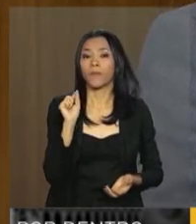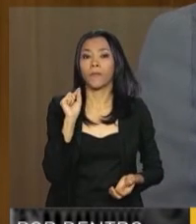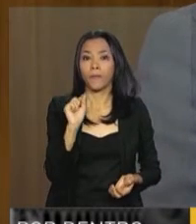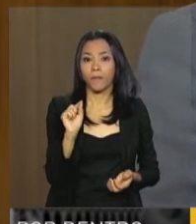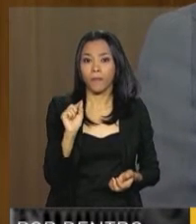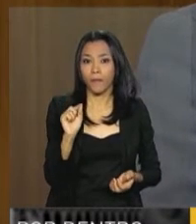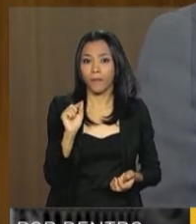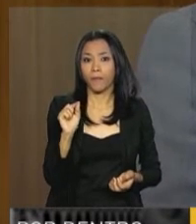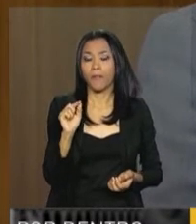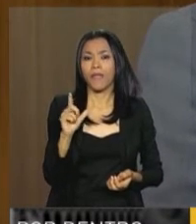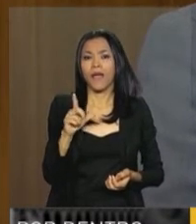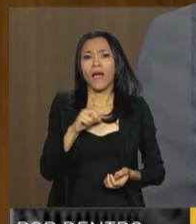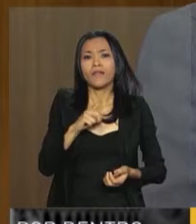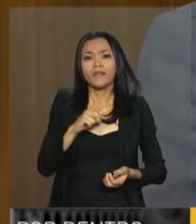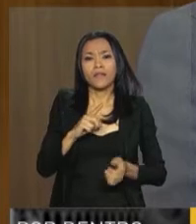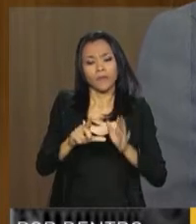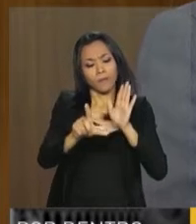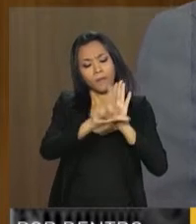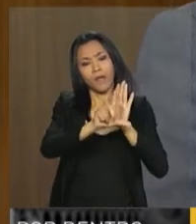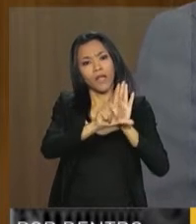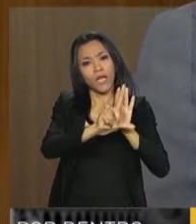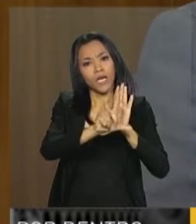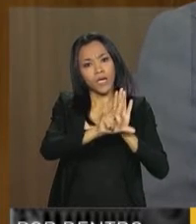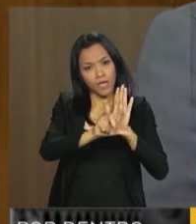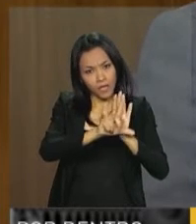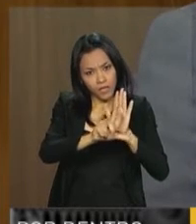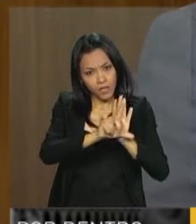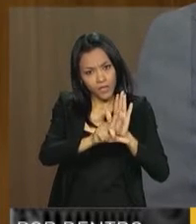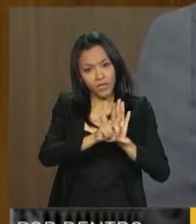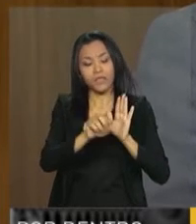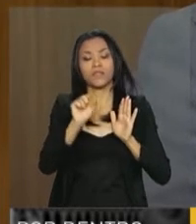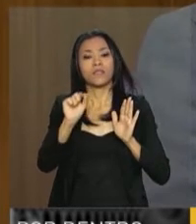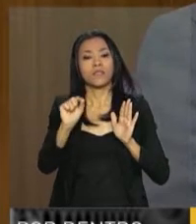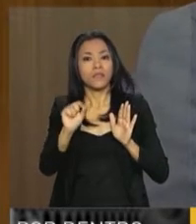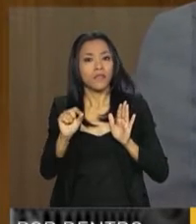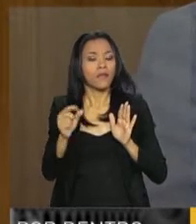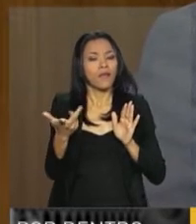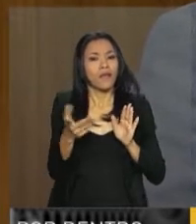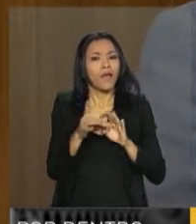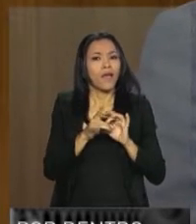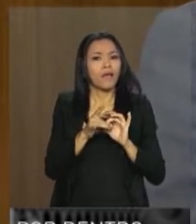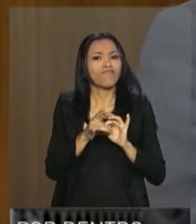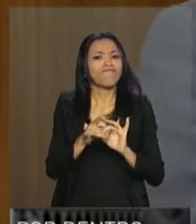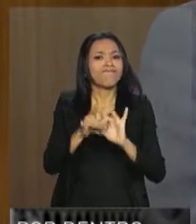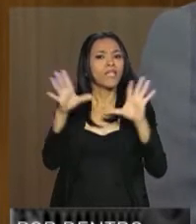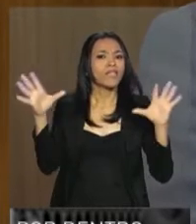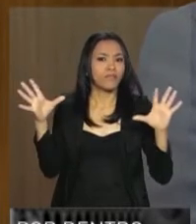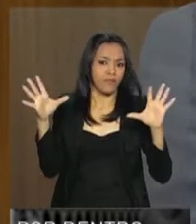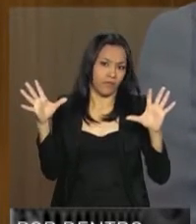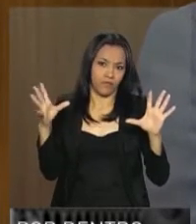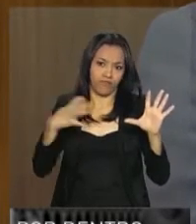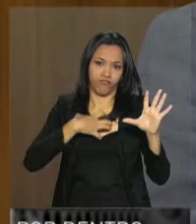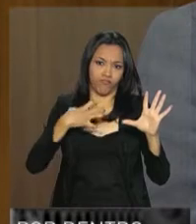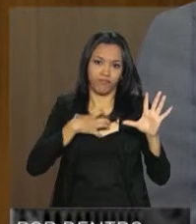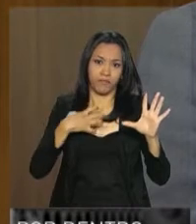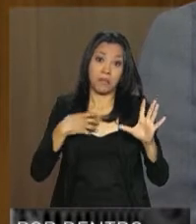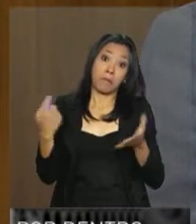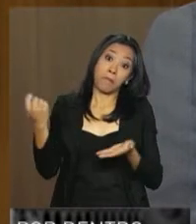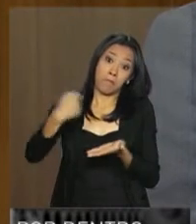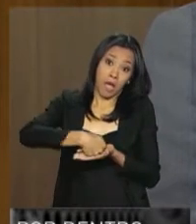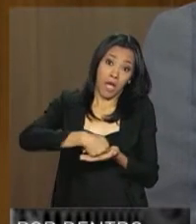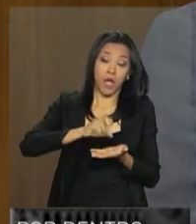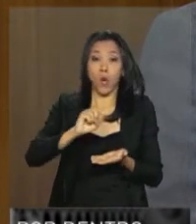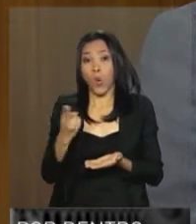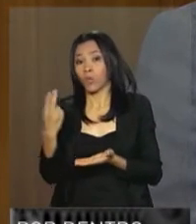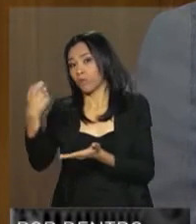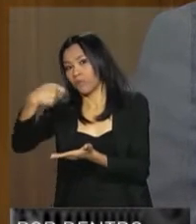promover uma legislação que tornasse facultativa contribuição sindical o próprio ex presidente lula encaminhou uma proposta